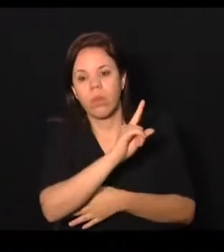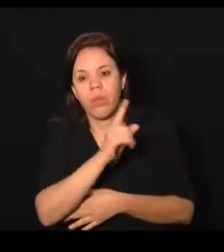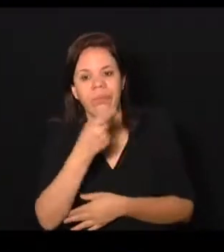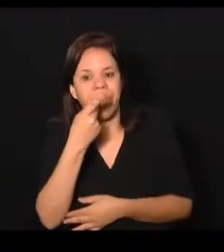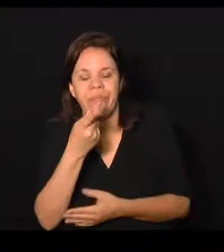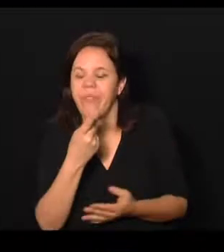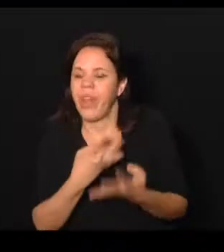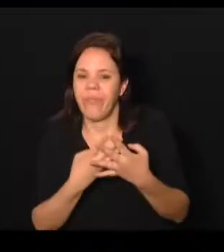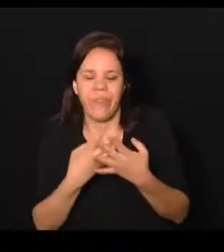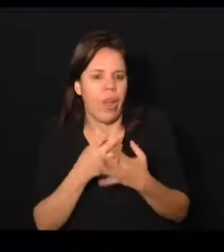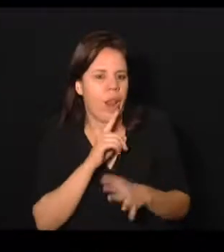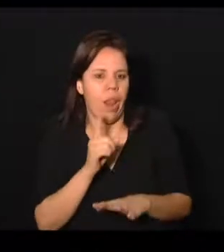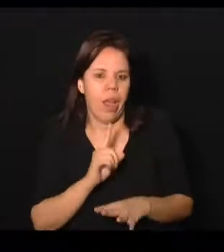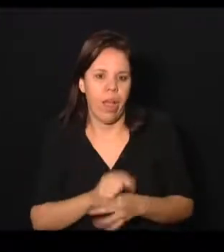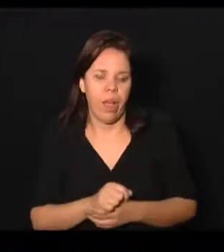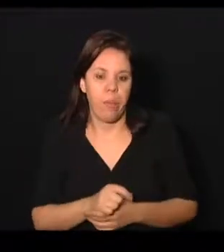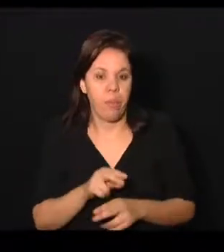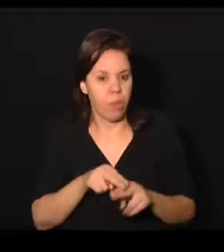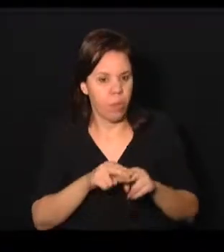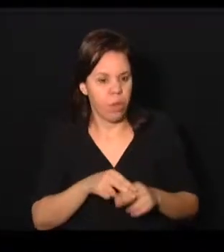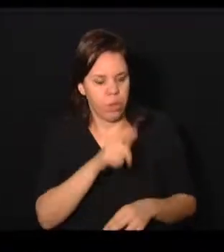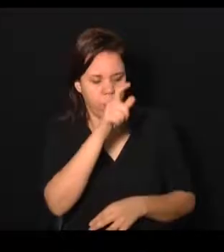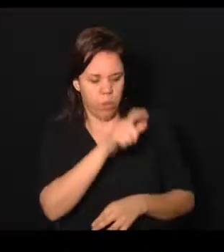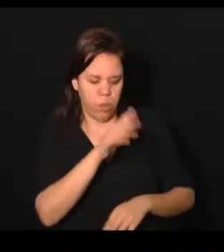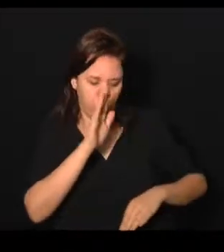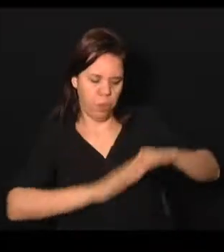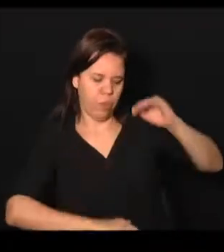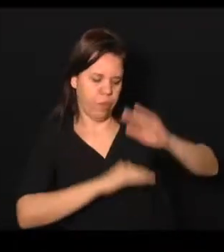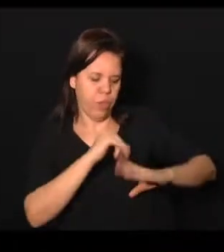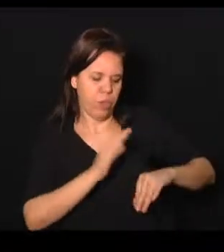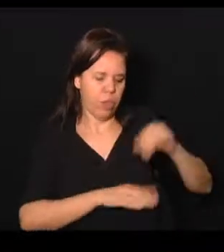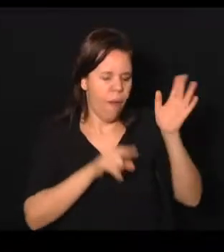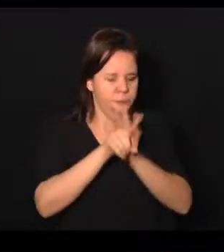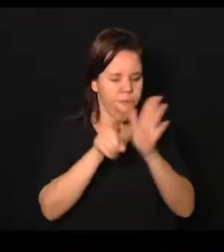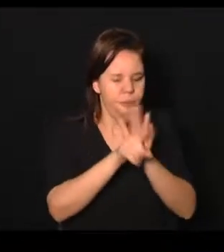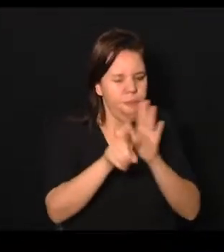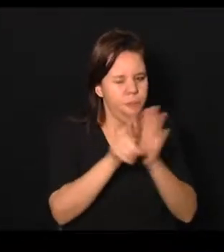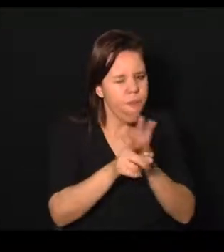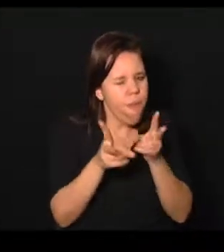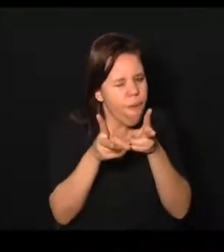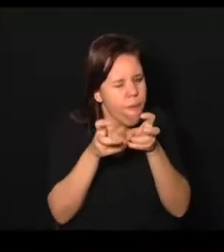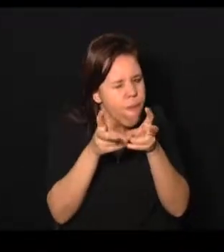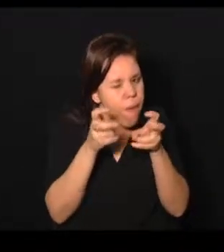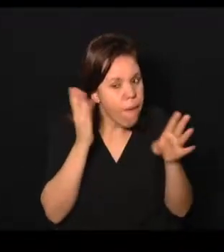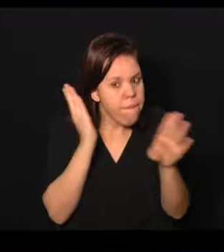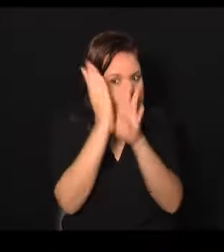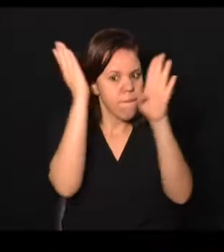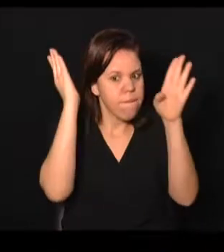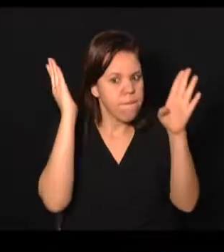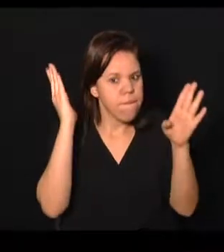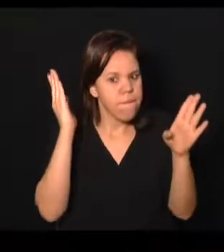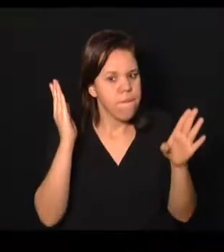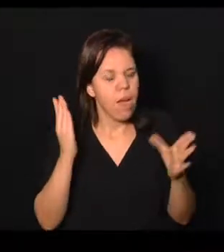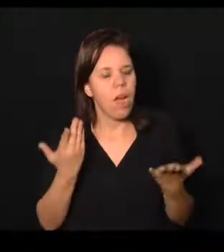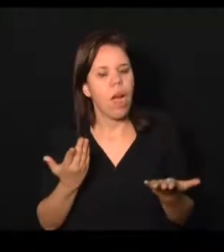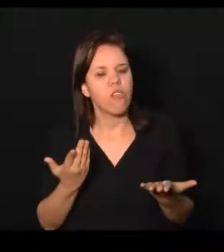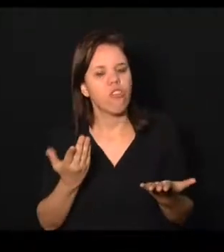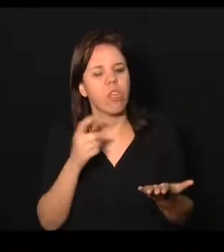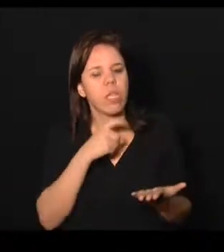Mas é por isso que o triador é um profissional de saúde treinado para isso, né? Muitas vezes a gente tem